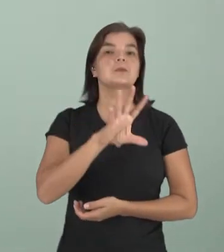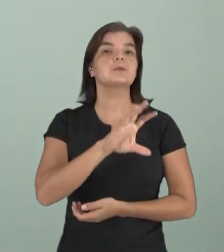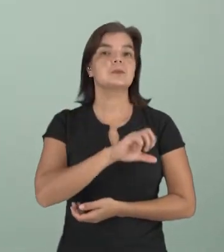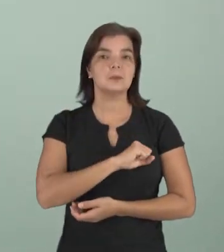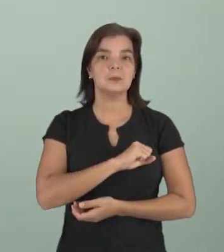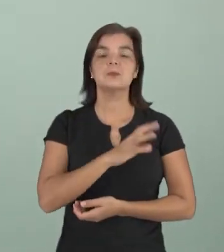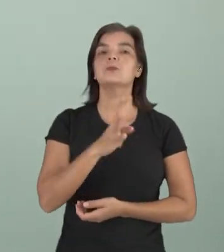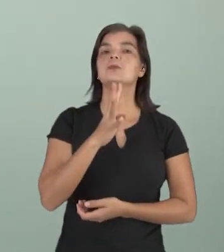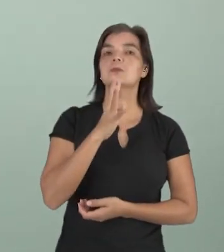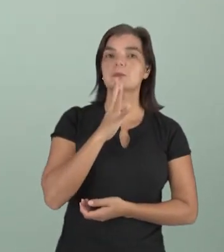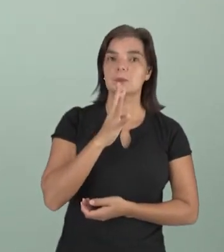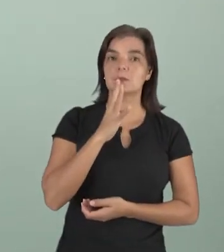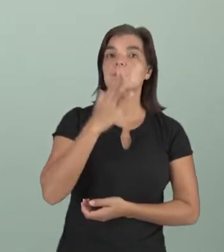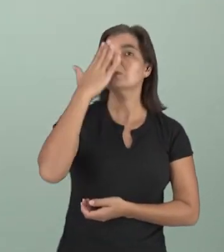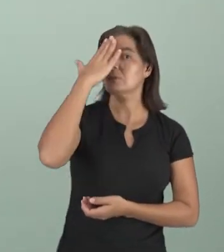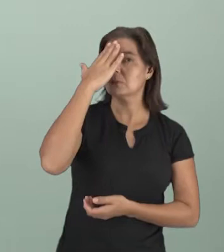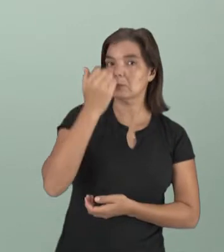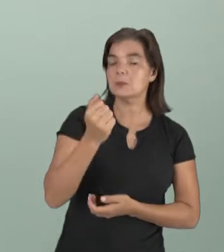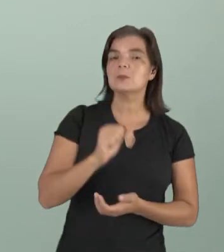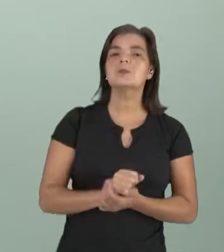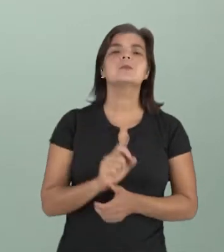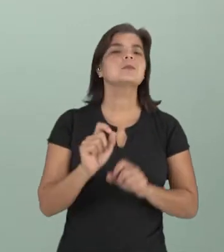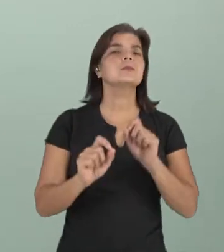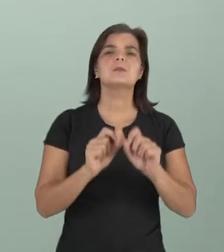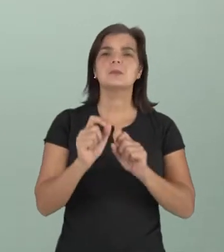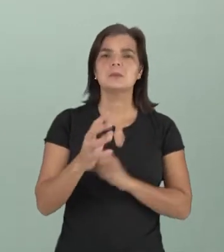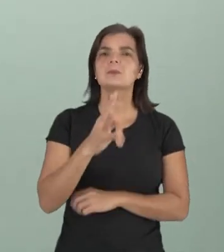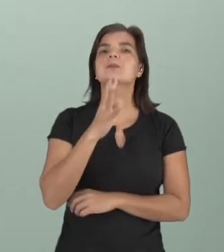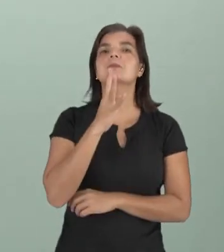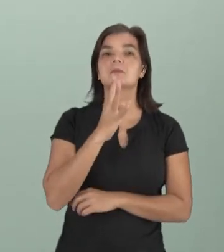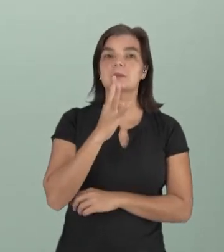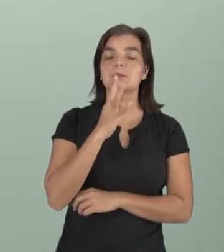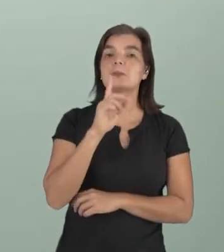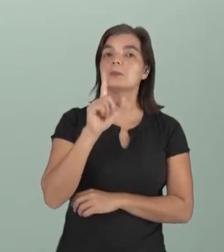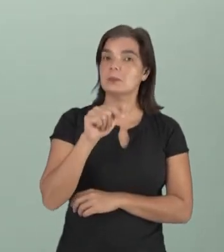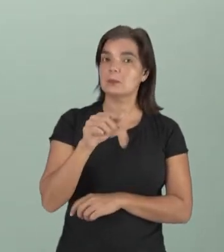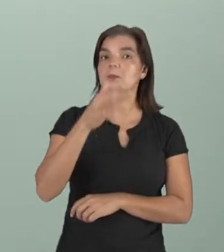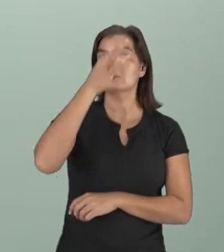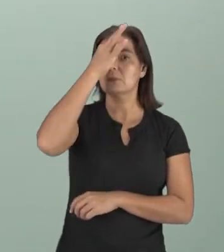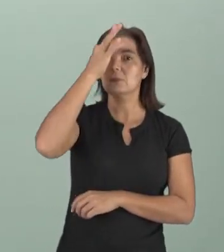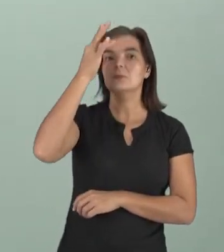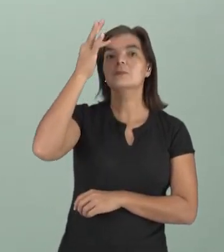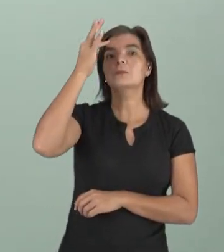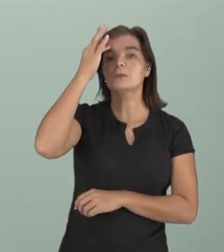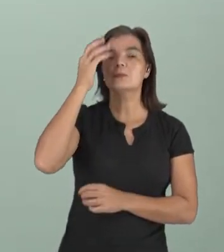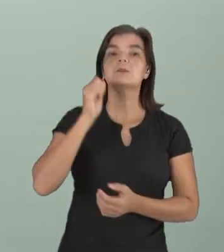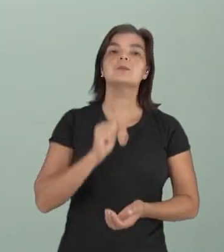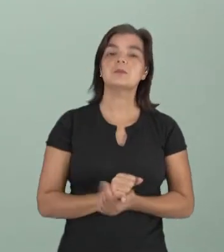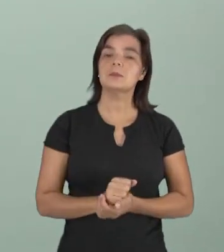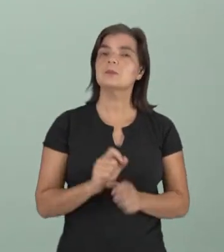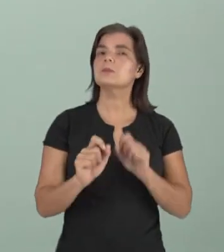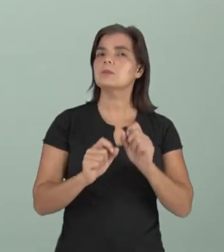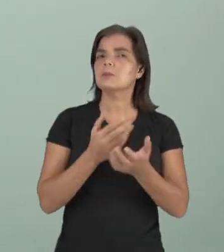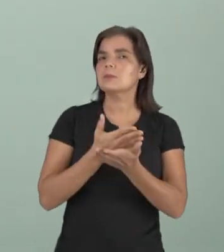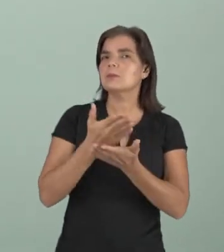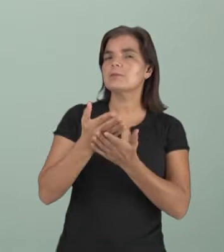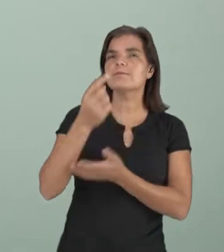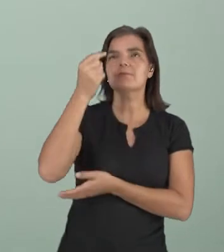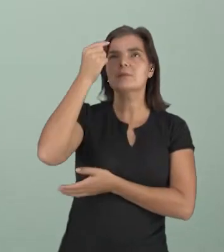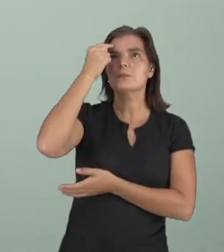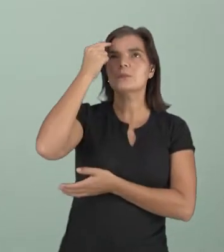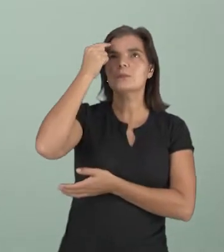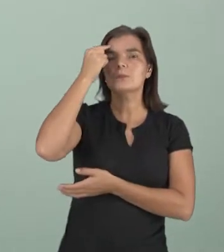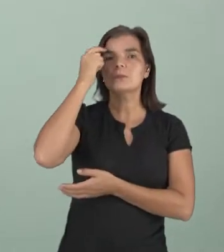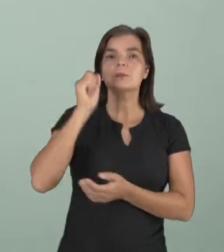ao conhecimento, ao saber, então o que é conhecimento? É uma área da filosofia onde a filosofia começa a